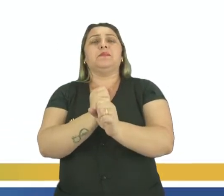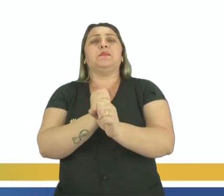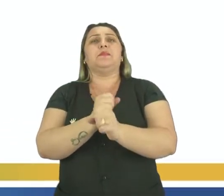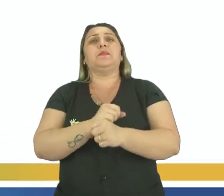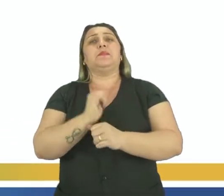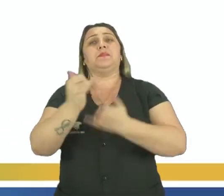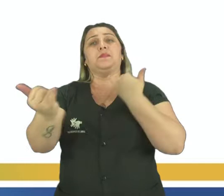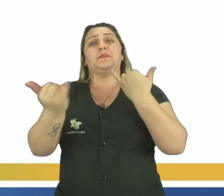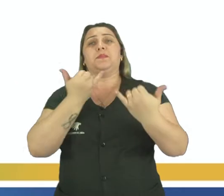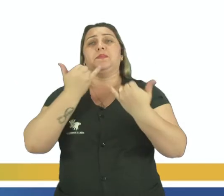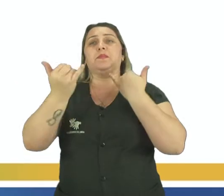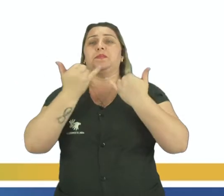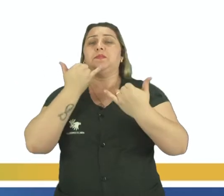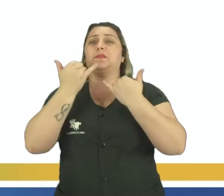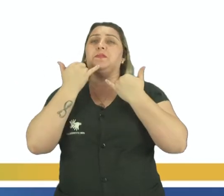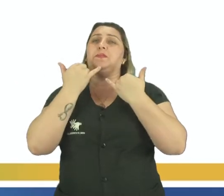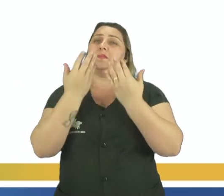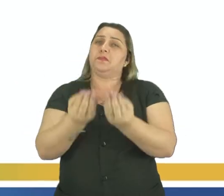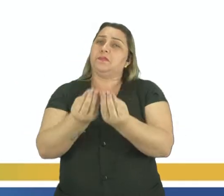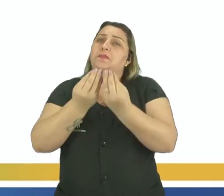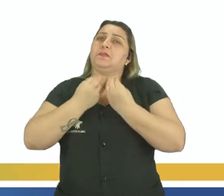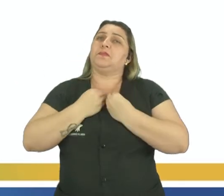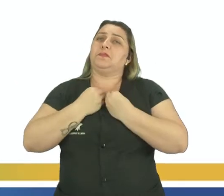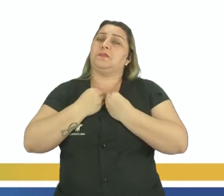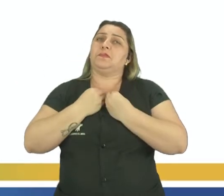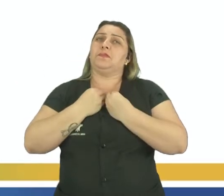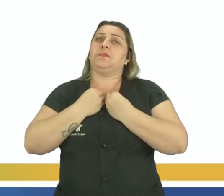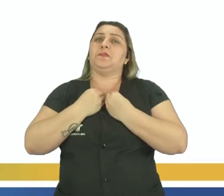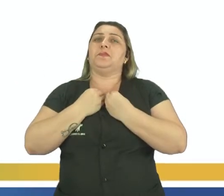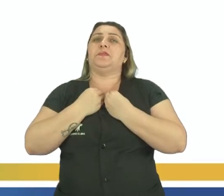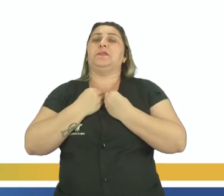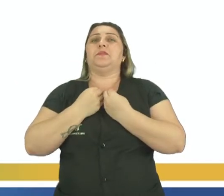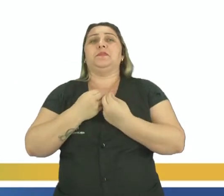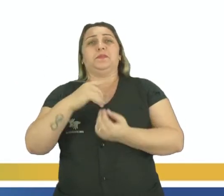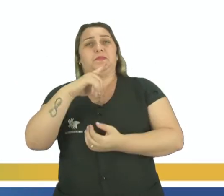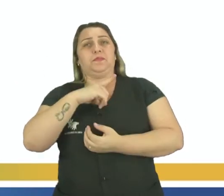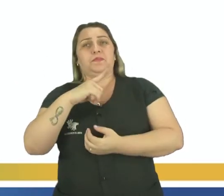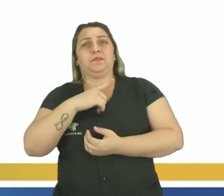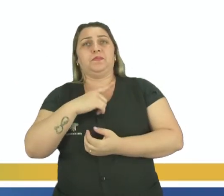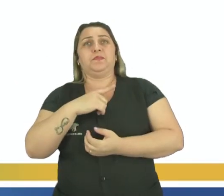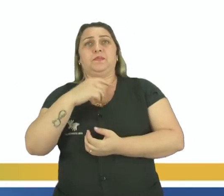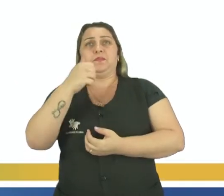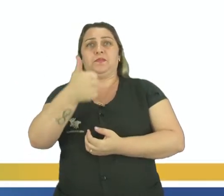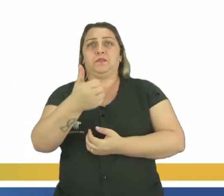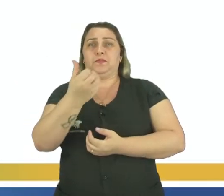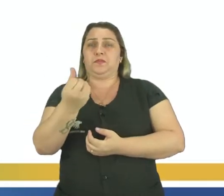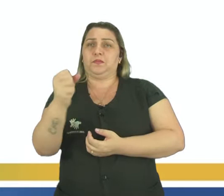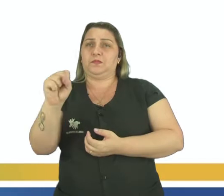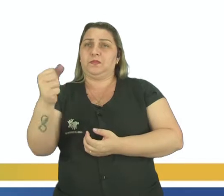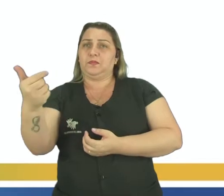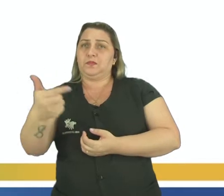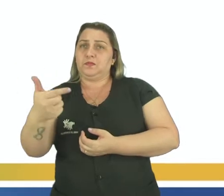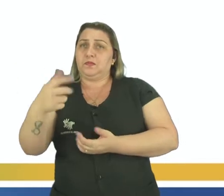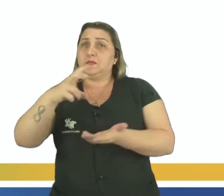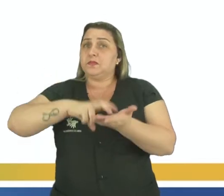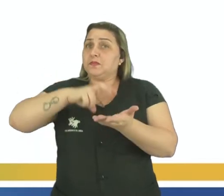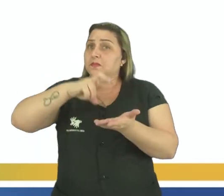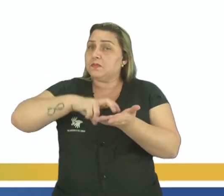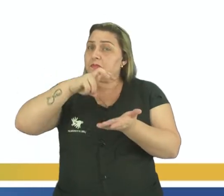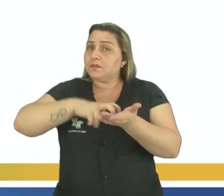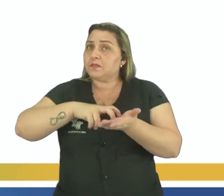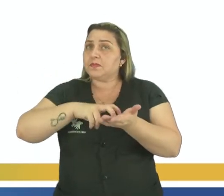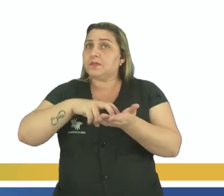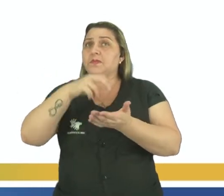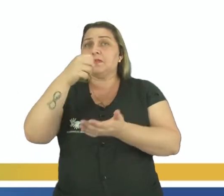As informações que o probleminha me dá. Ele está me dizendo que eu tenho 1.682 alunos no turno